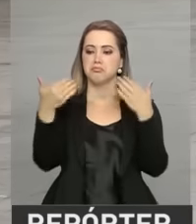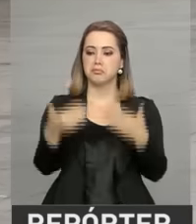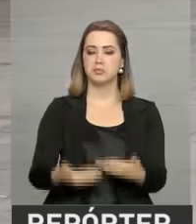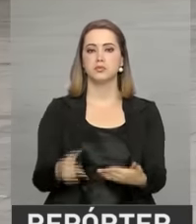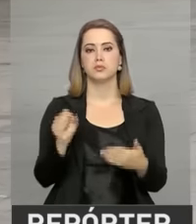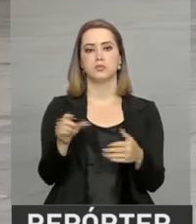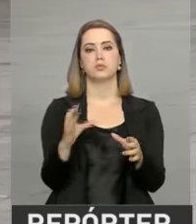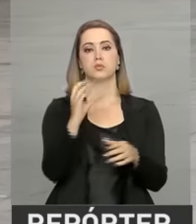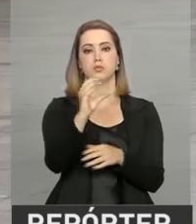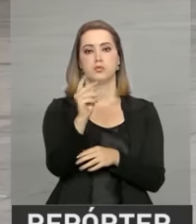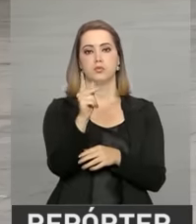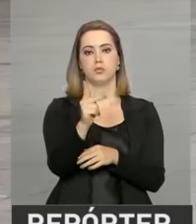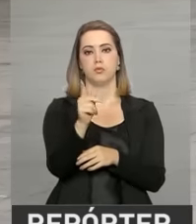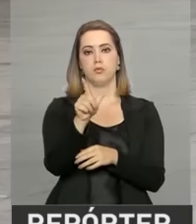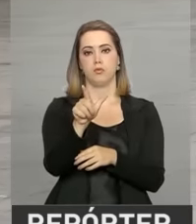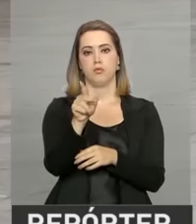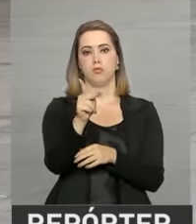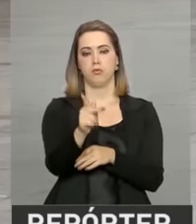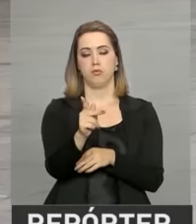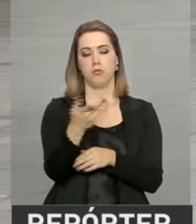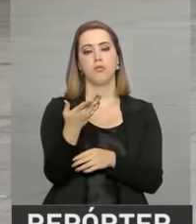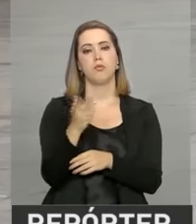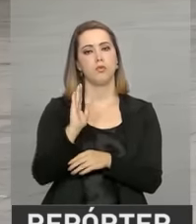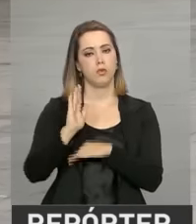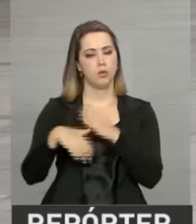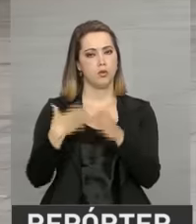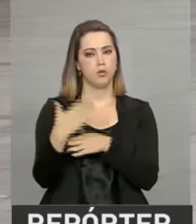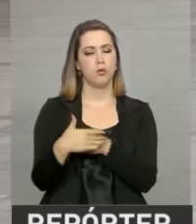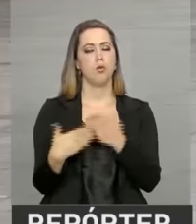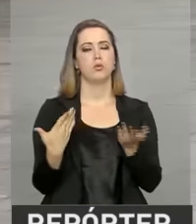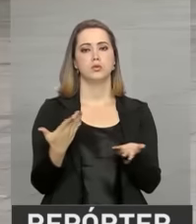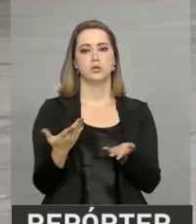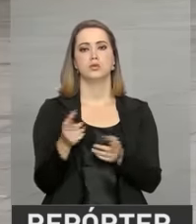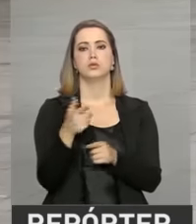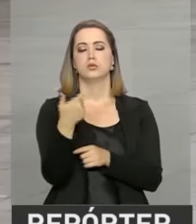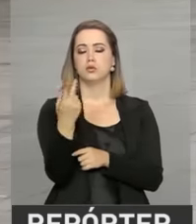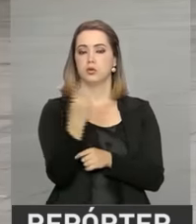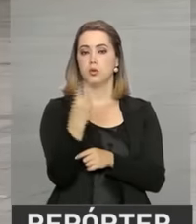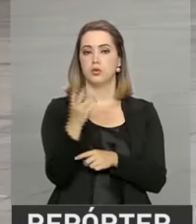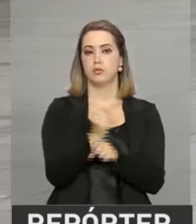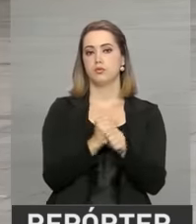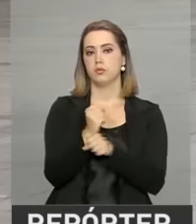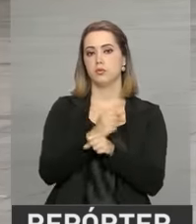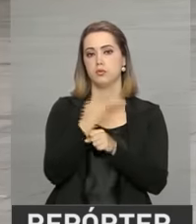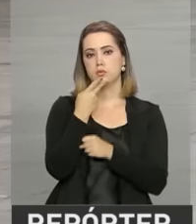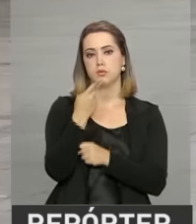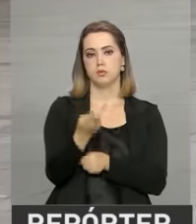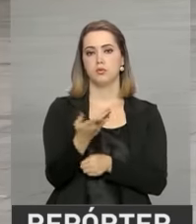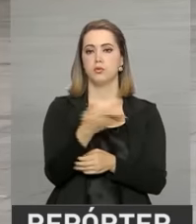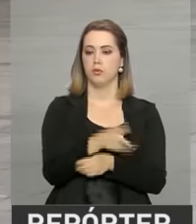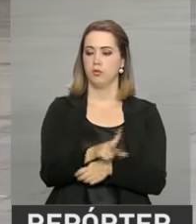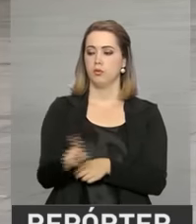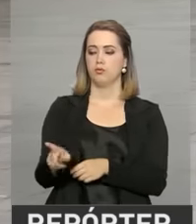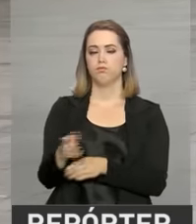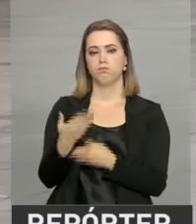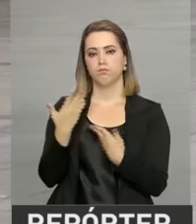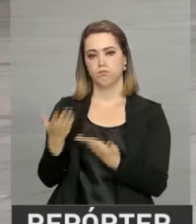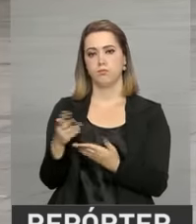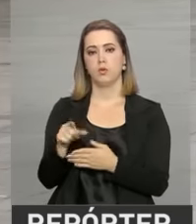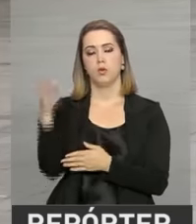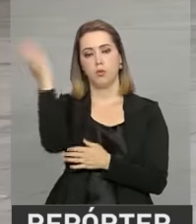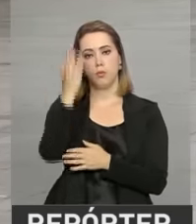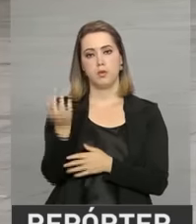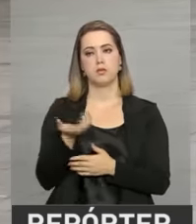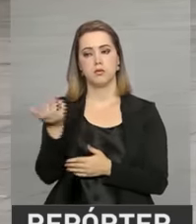da CPLP, na presidência da CPLP ao longo dos últimos dois anos e disse, segundo Michel Temer, que o Brasil